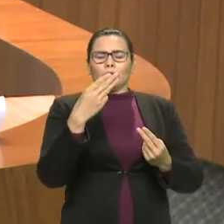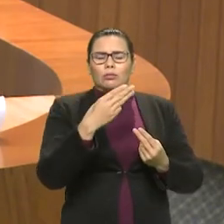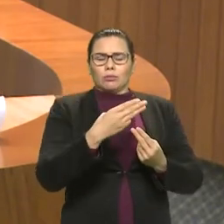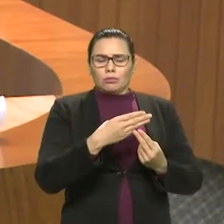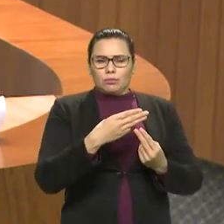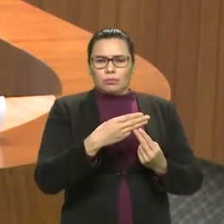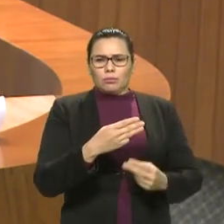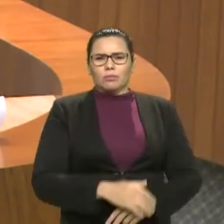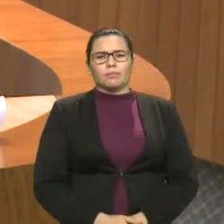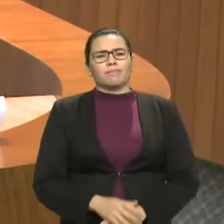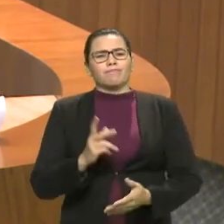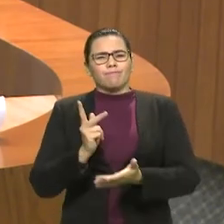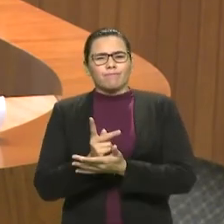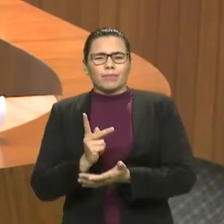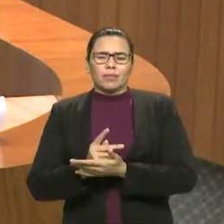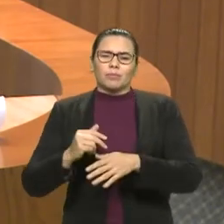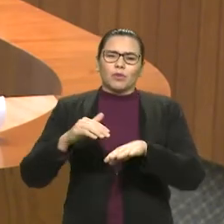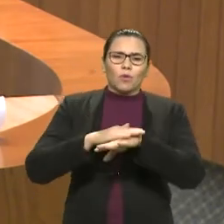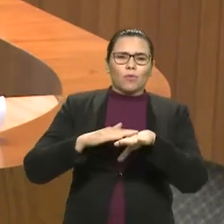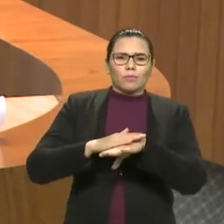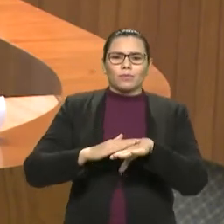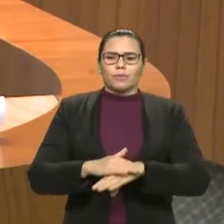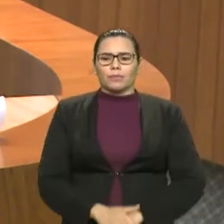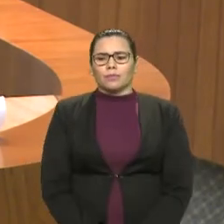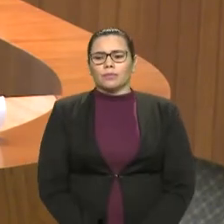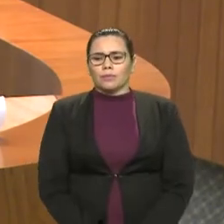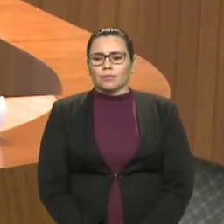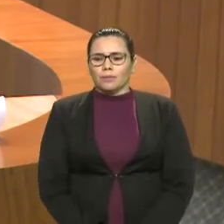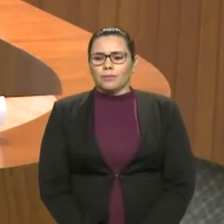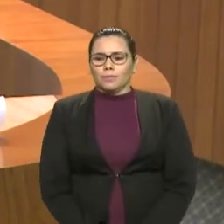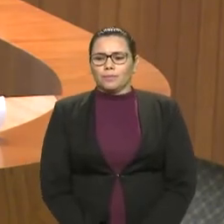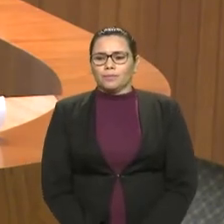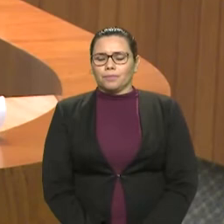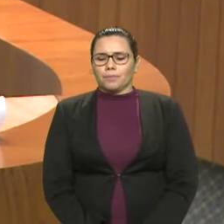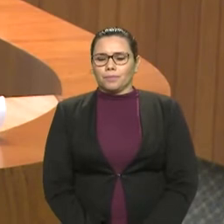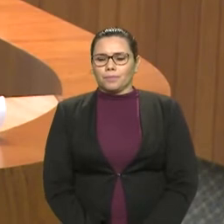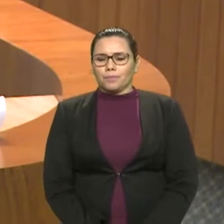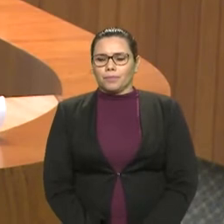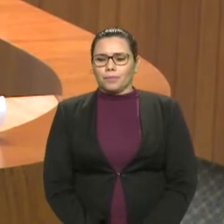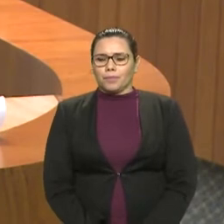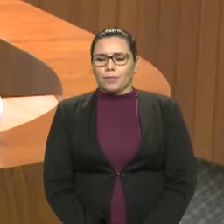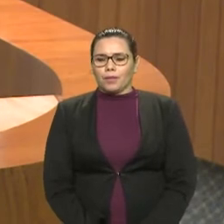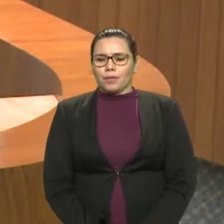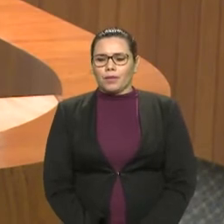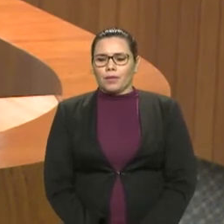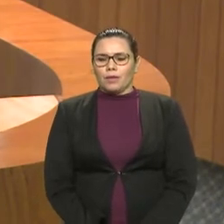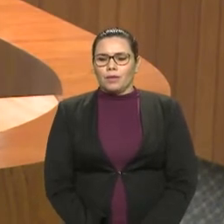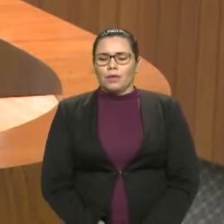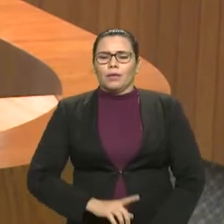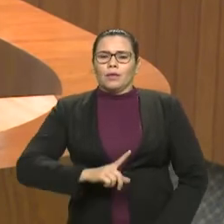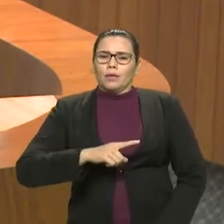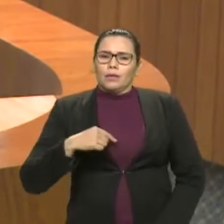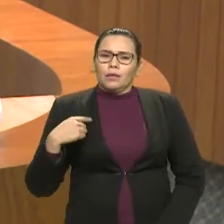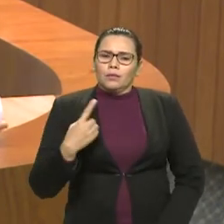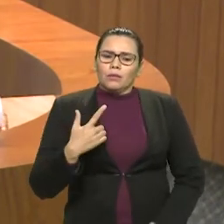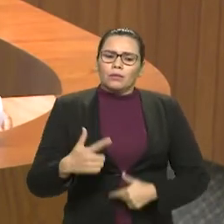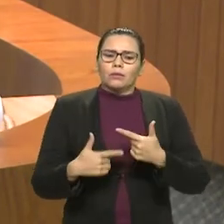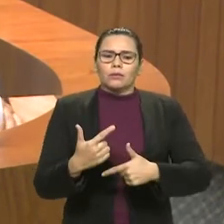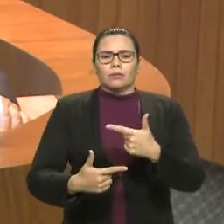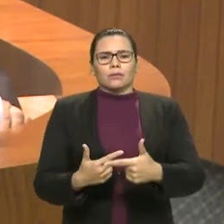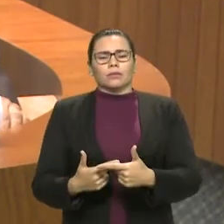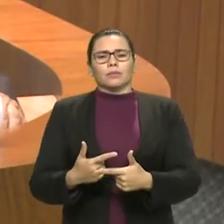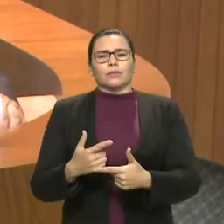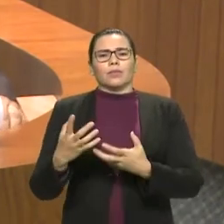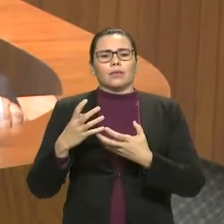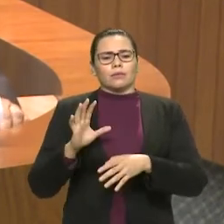conversando com a gente trazendo demandas né daquela cidade e a gente está lá embuído para tentar